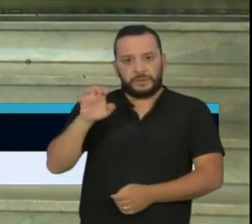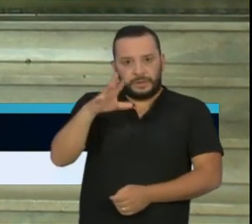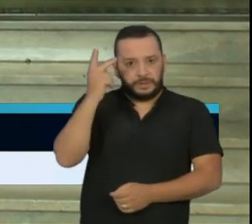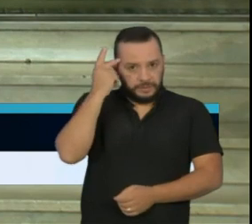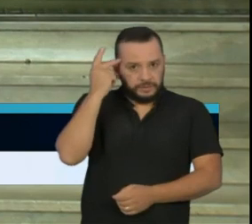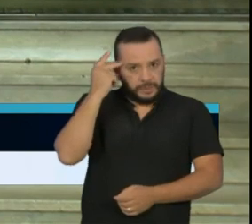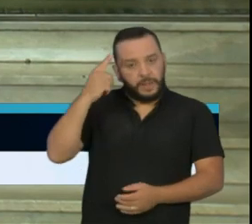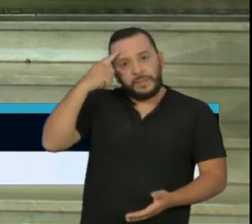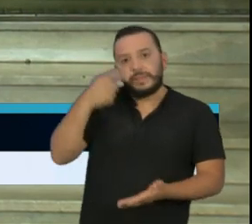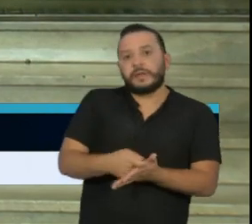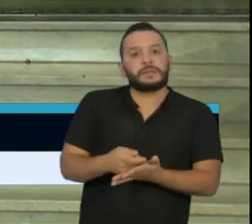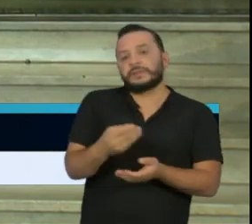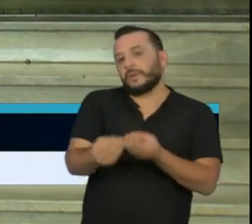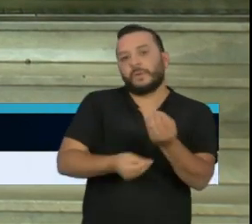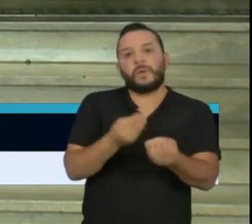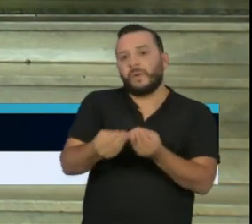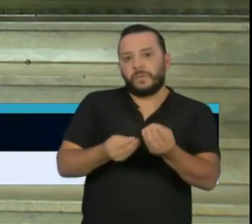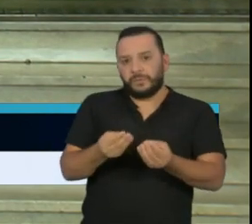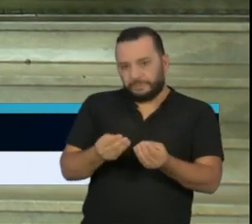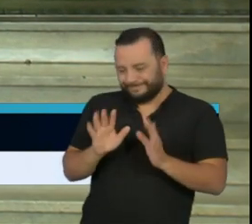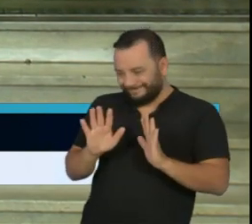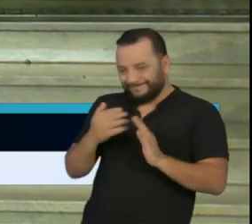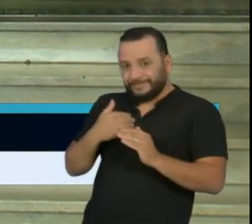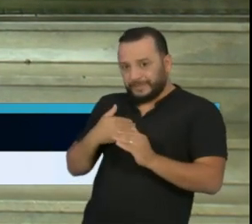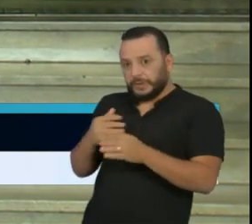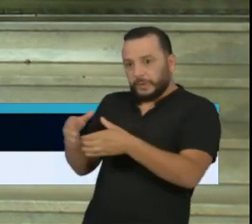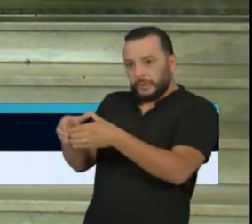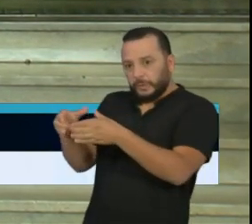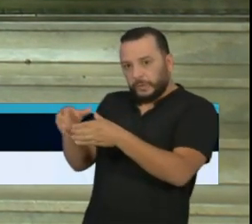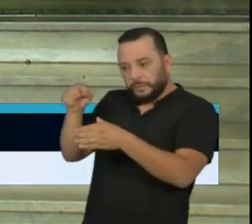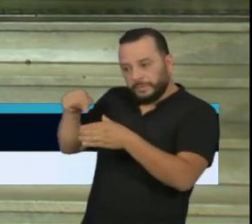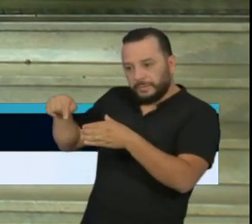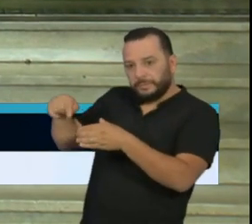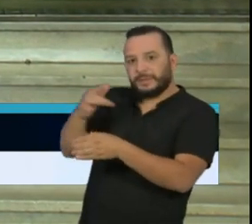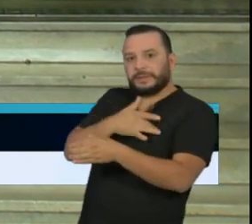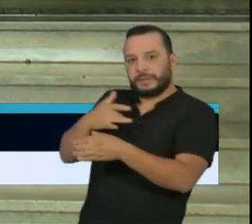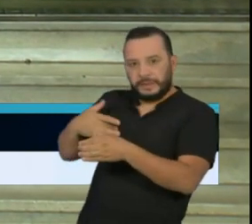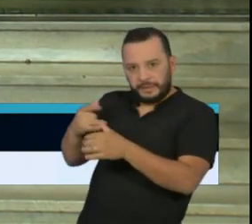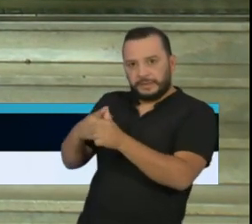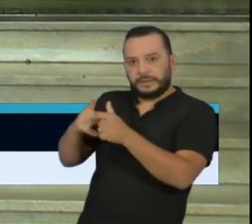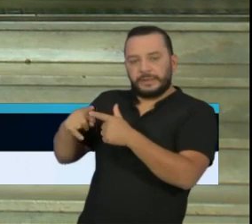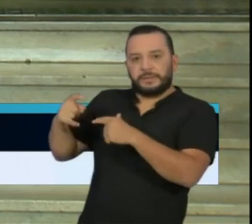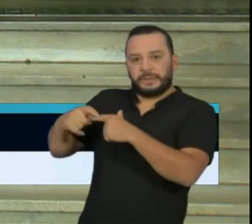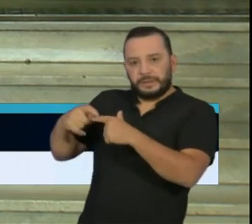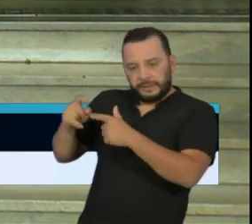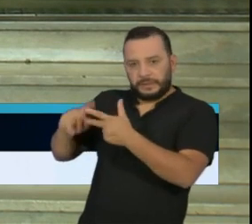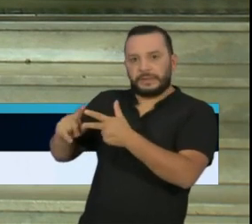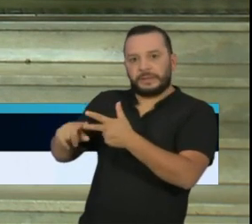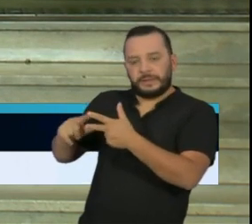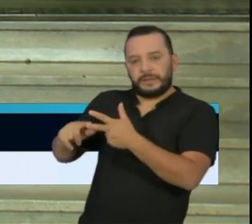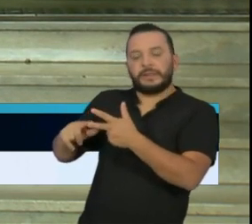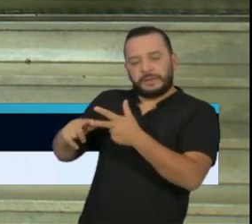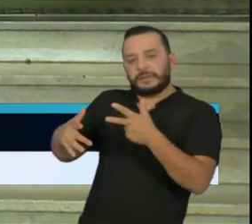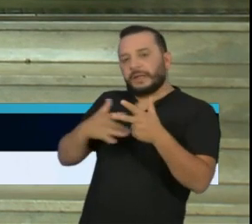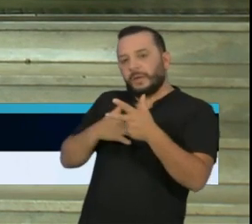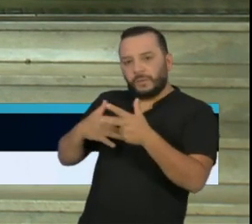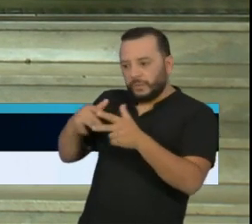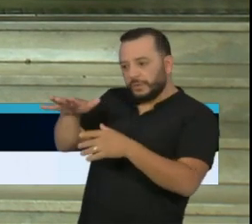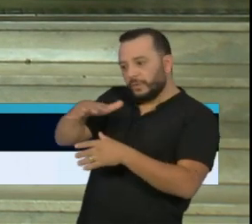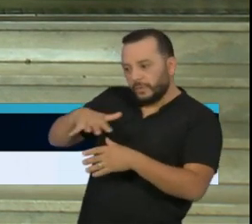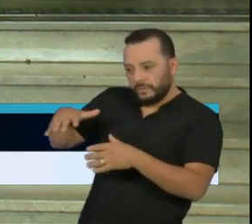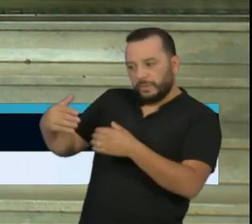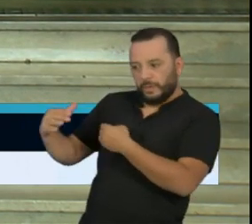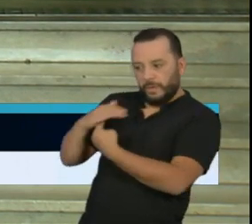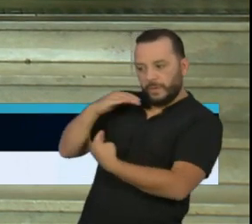são tomadas com base na ciência, na medicina e na saúde. Com um índice de 48% de